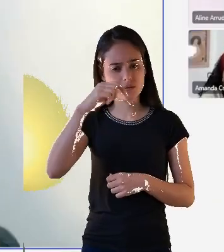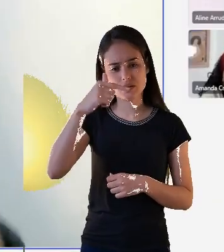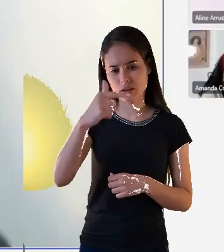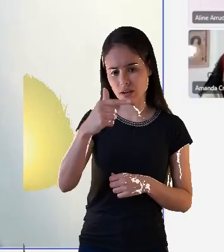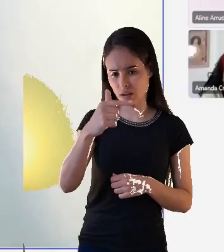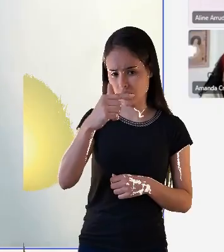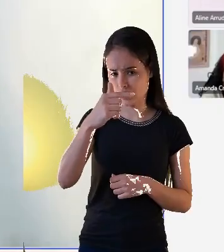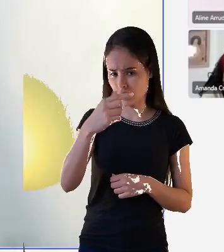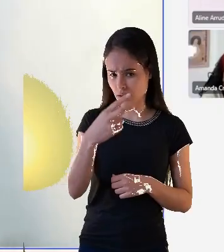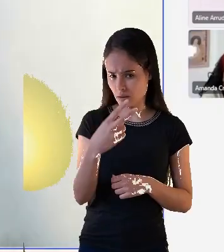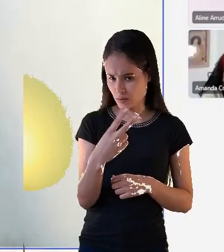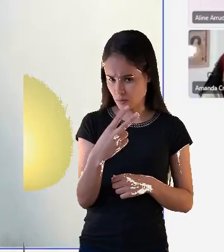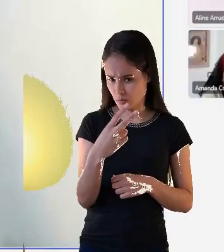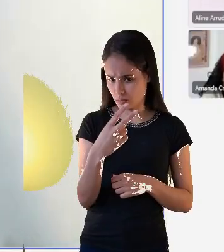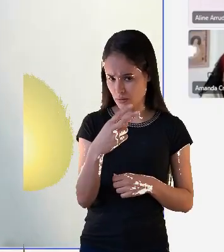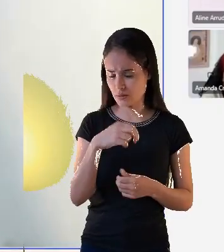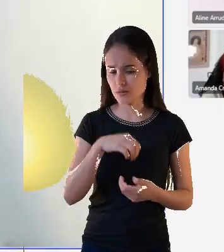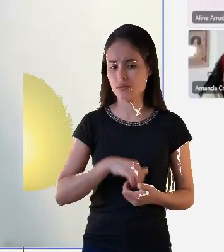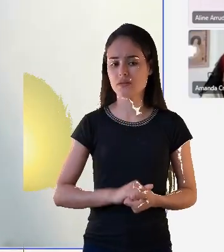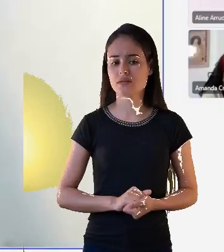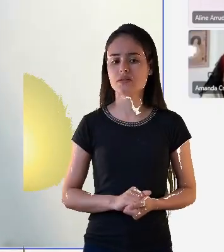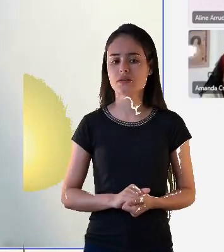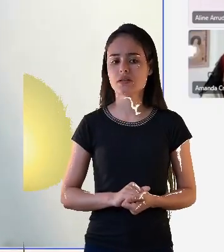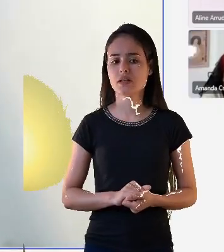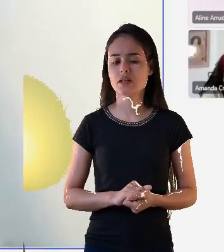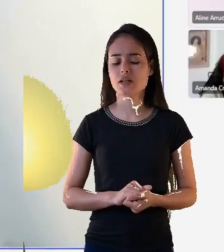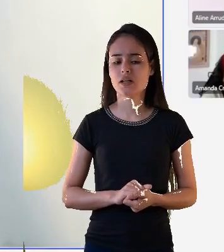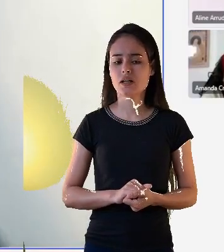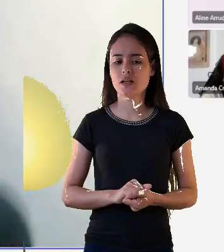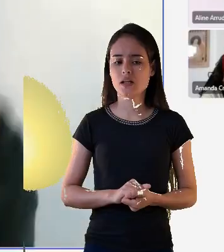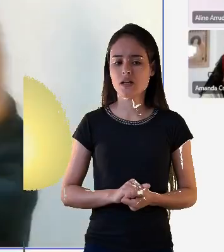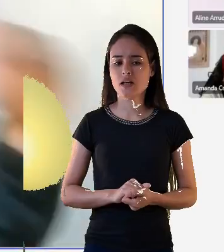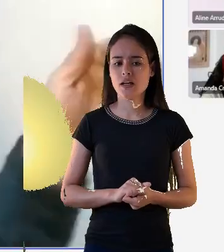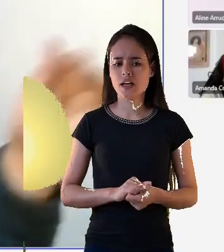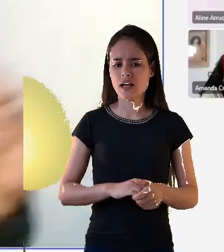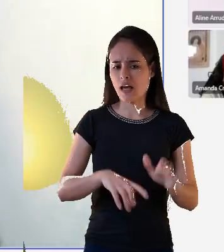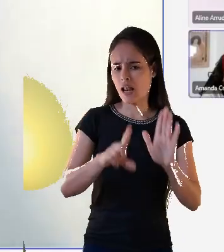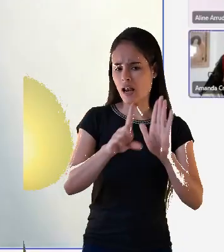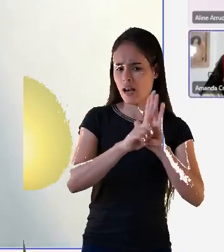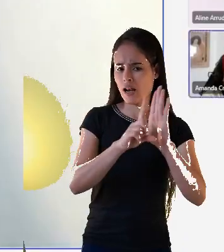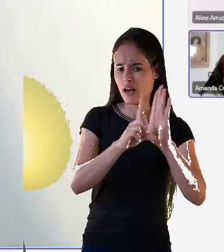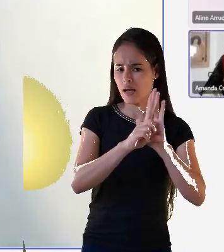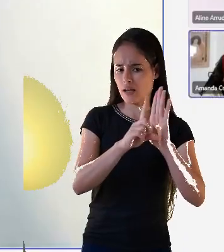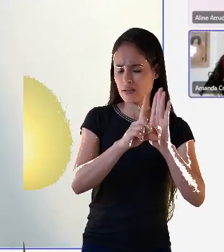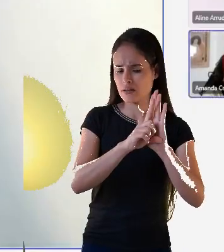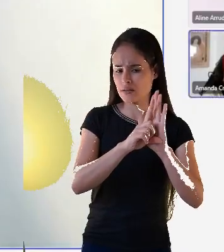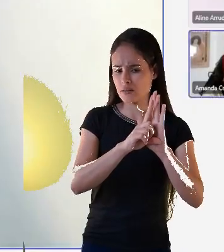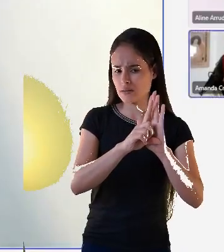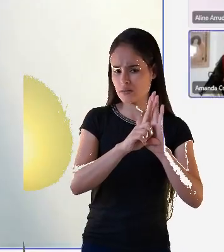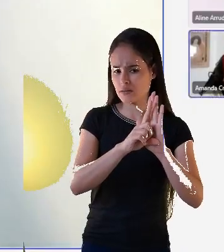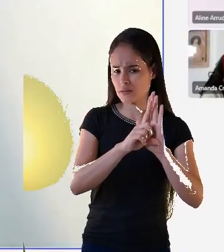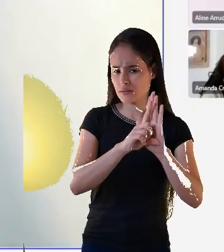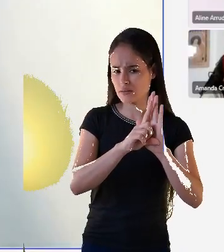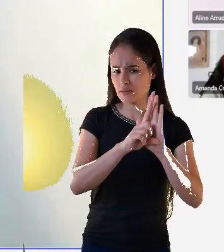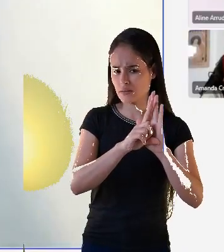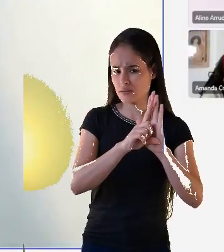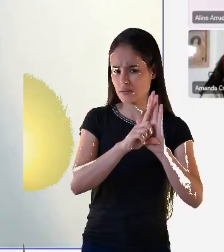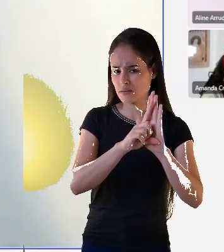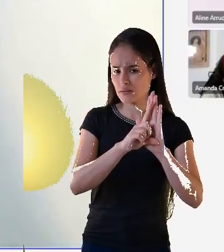quando Getúlio Vargas fez a CLT, a Consolidação das Leis Trabalhistas, que tem sido super atacada nos últimos anos,